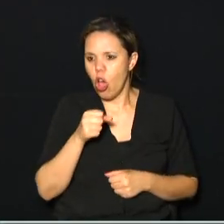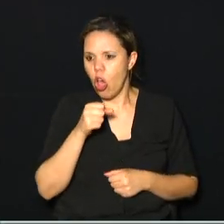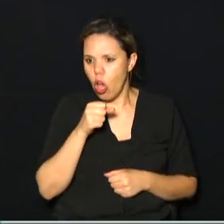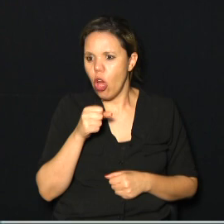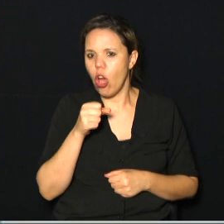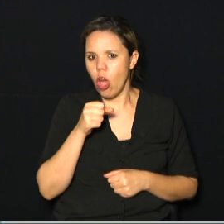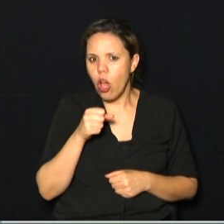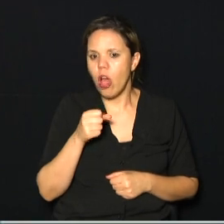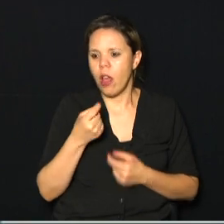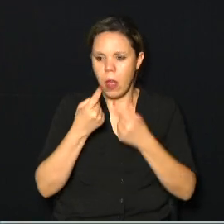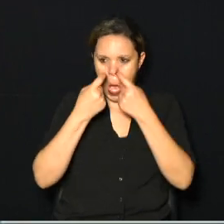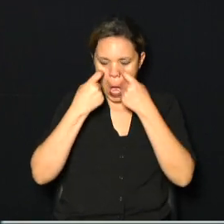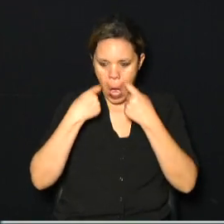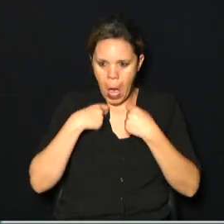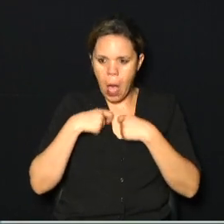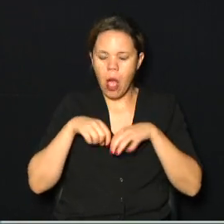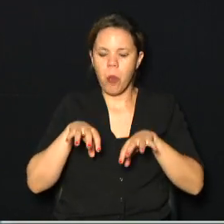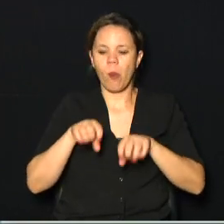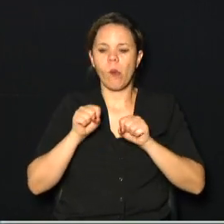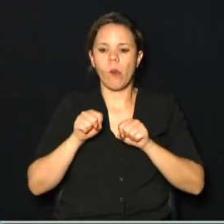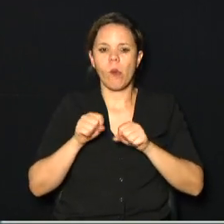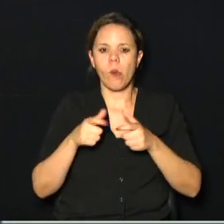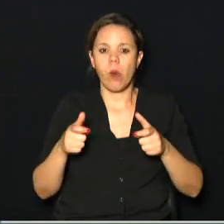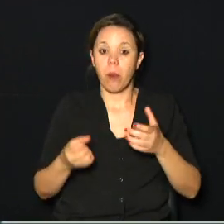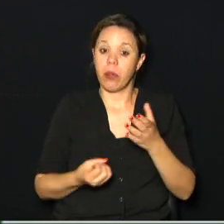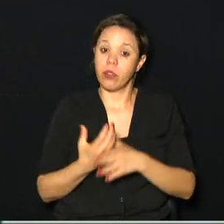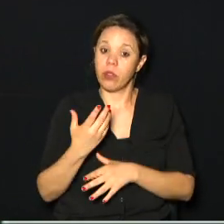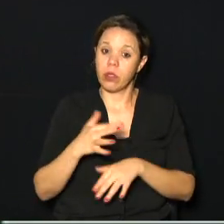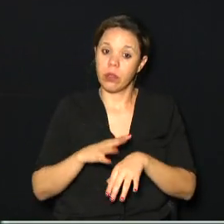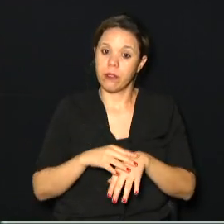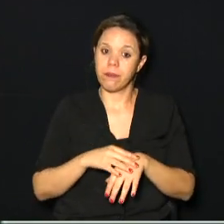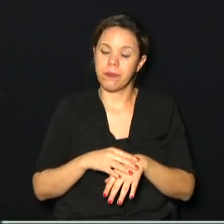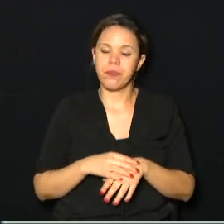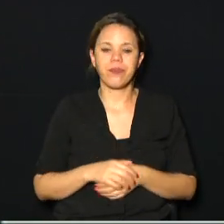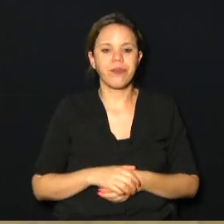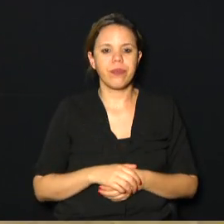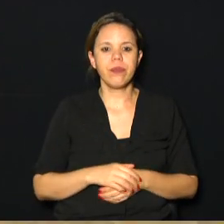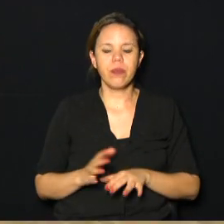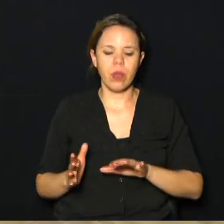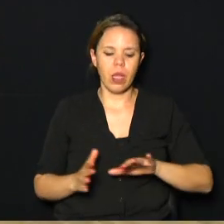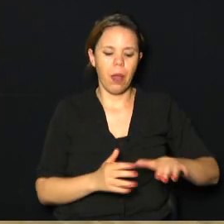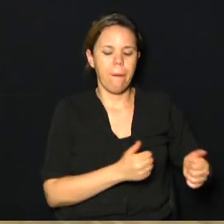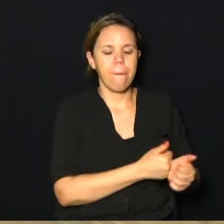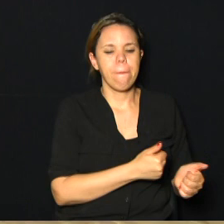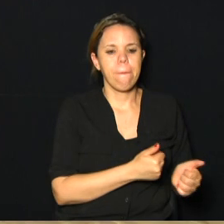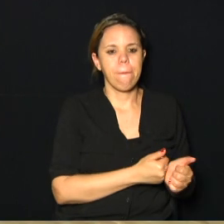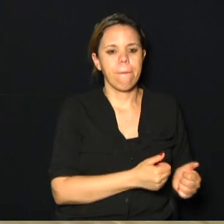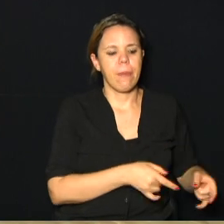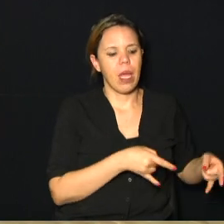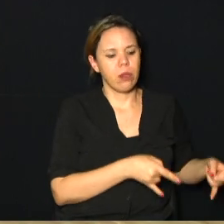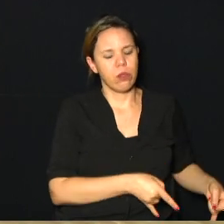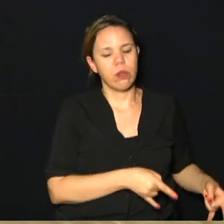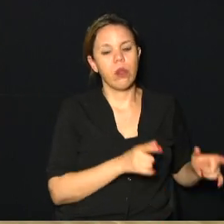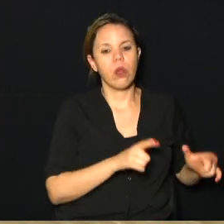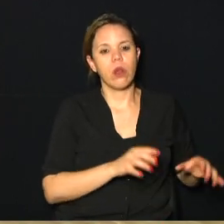a secreção nasal e pode complicar com doenças, né? Põe mais no cantinho da cama. Qual que é o local correto, assim,